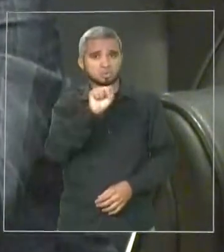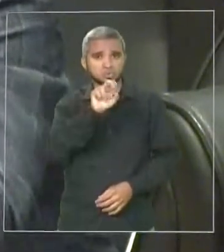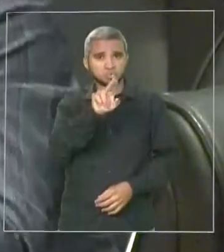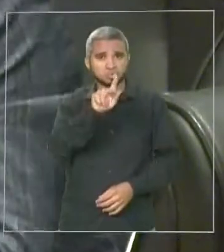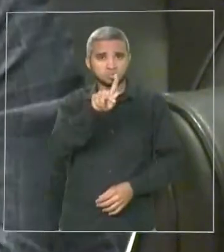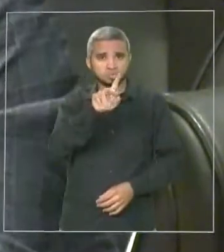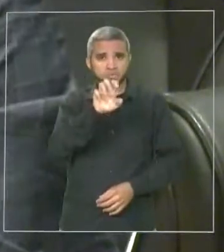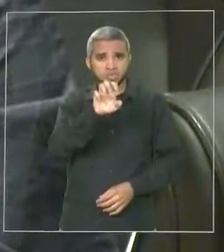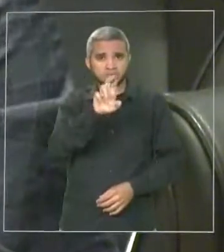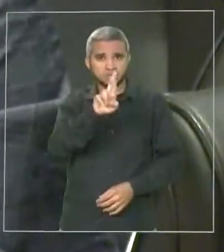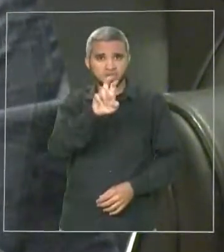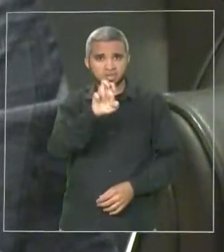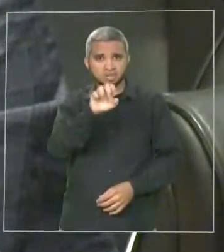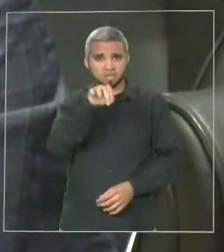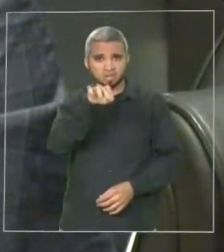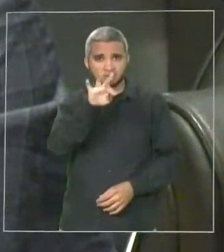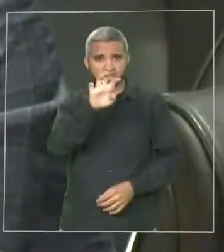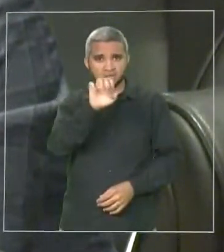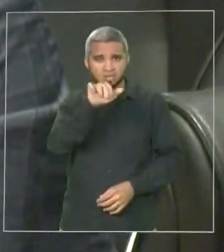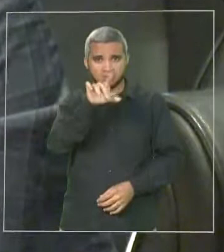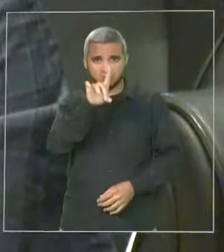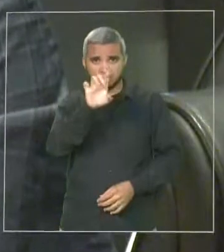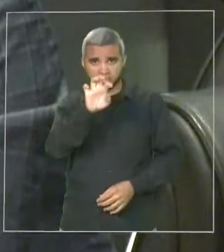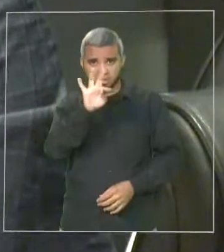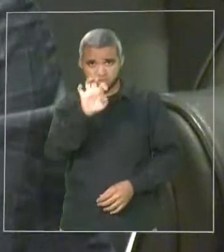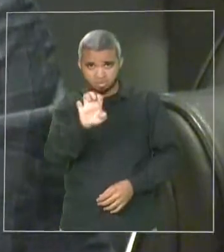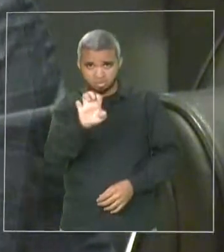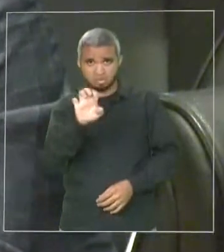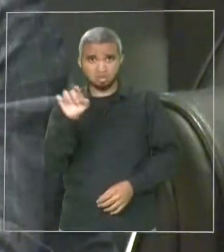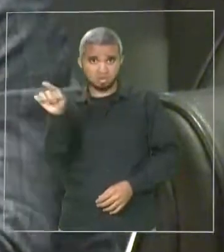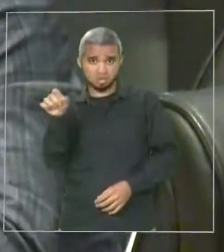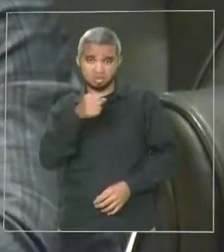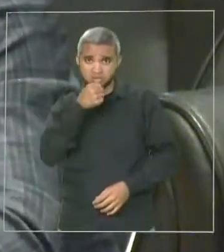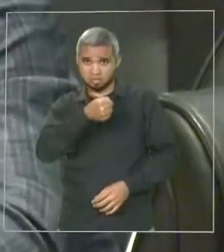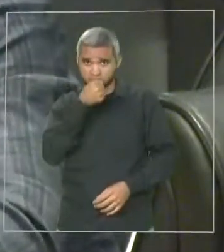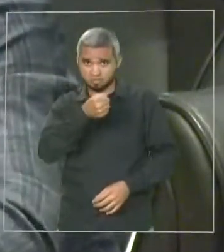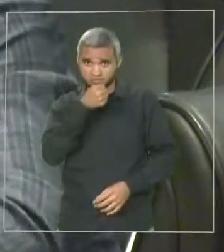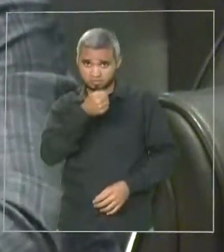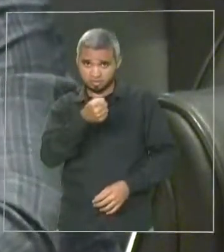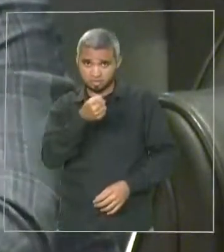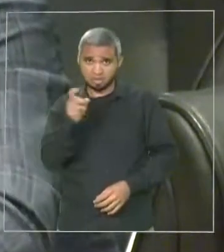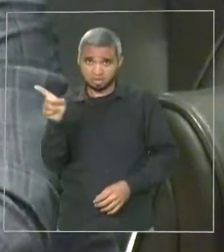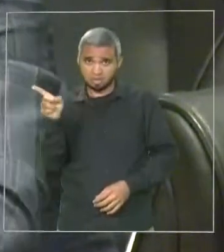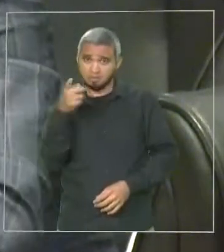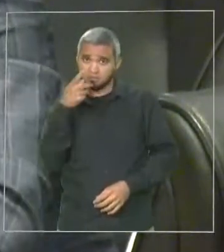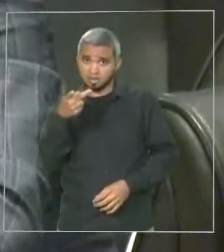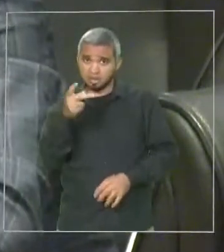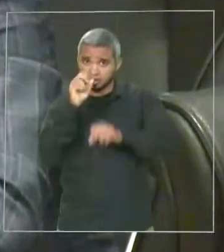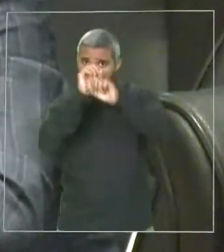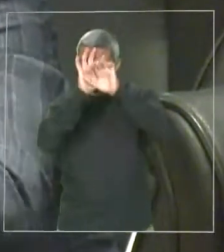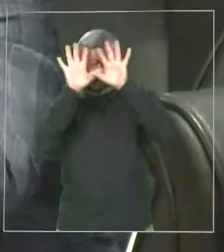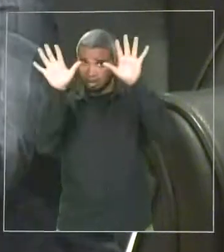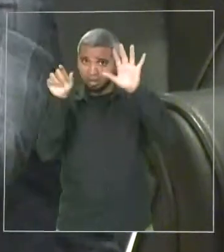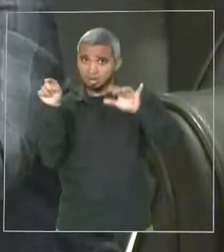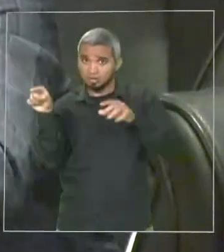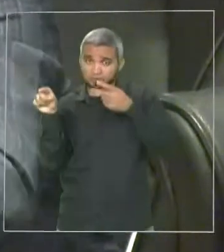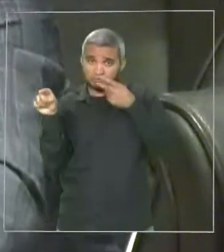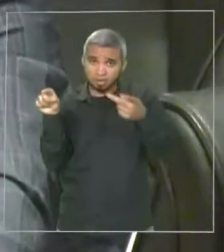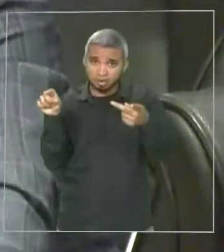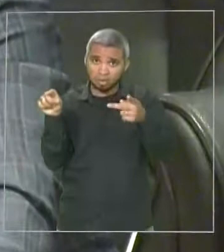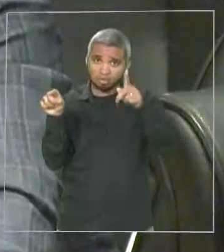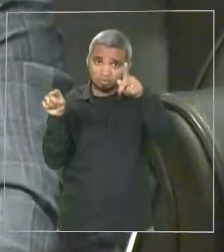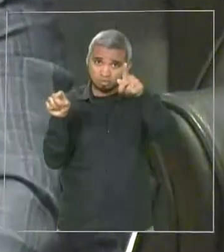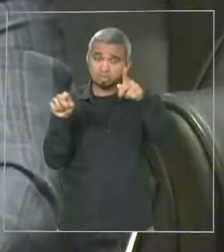entrevista, que falou com relação a essa situação, ele é bem claro nesse sentido. Ele falou o que Vossa Excelência